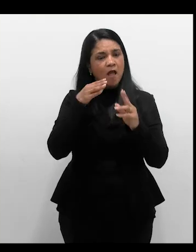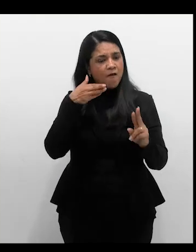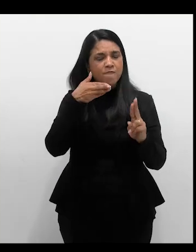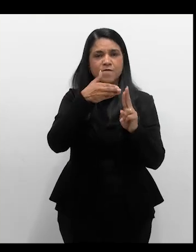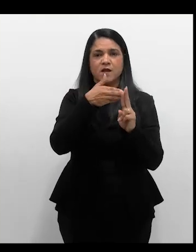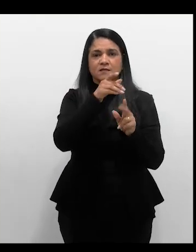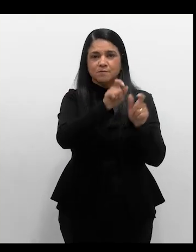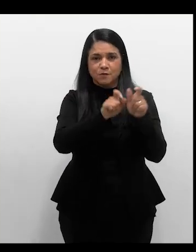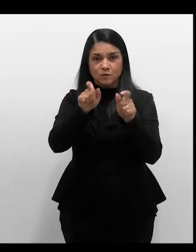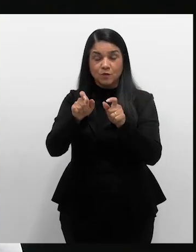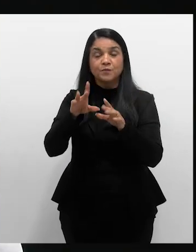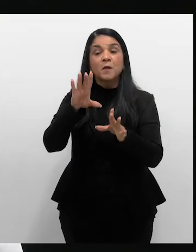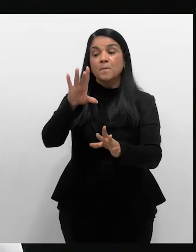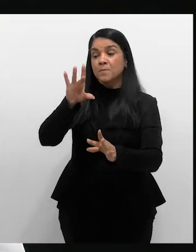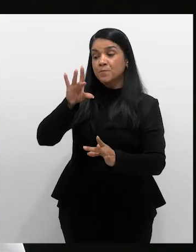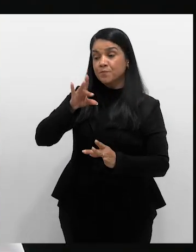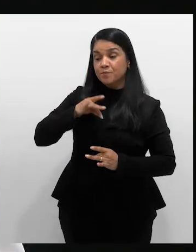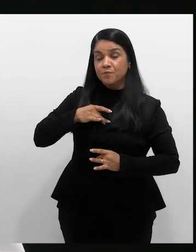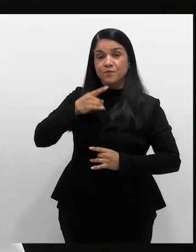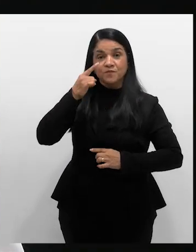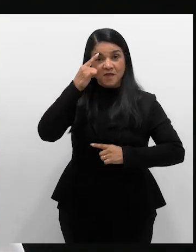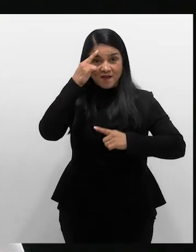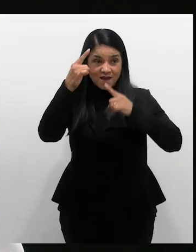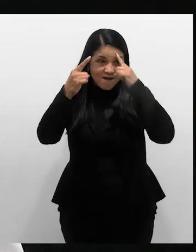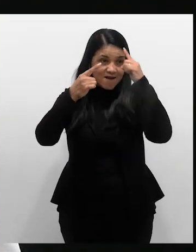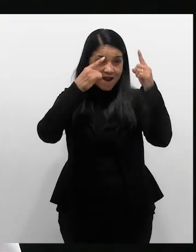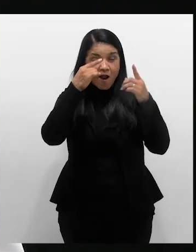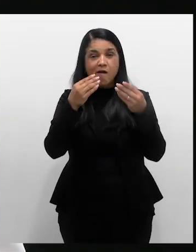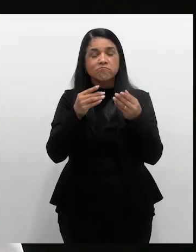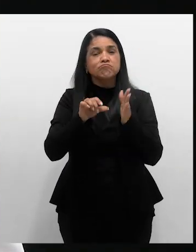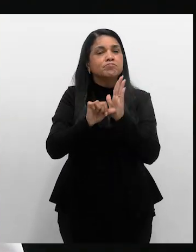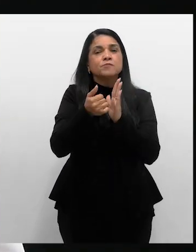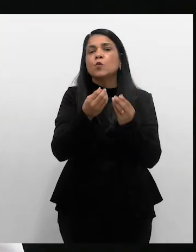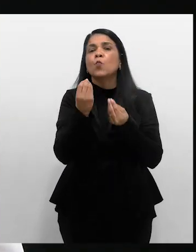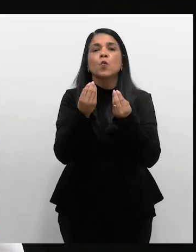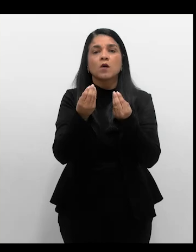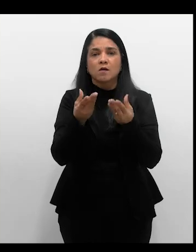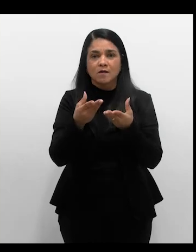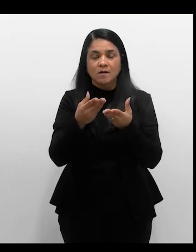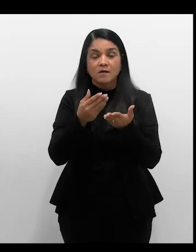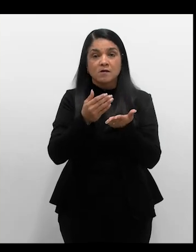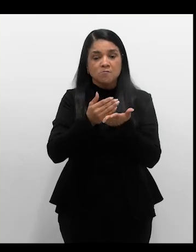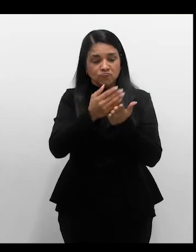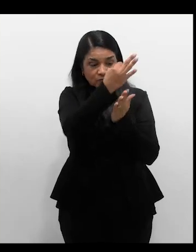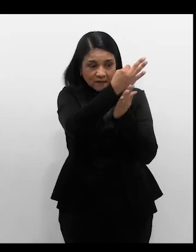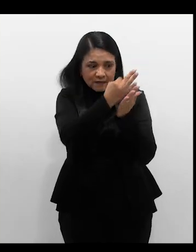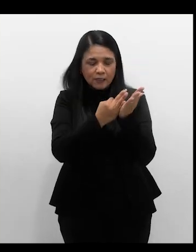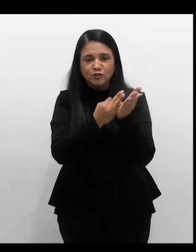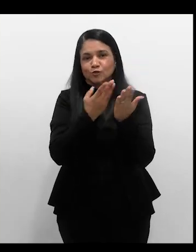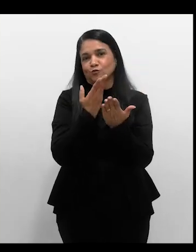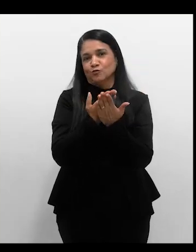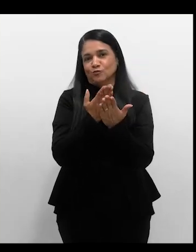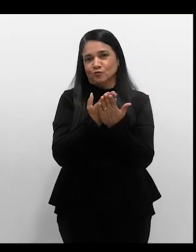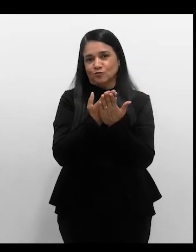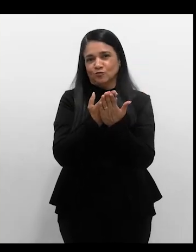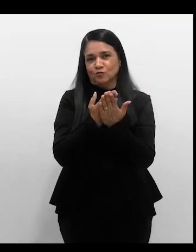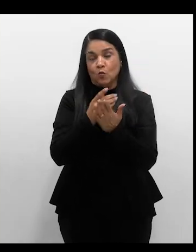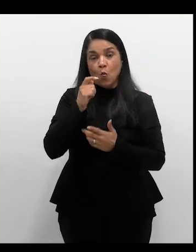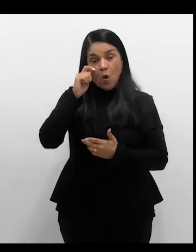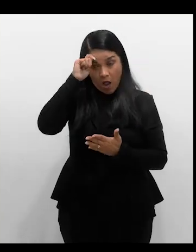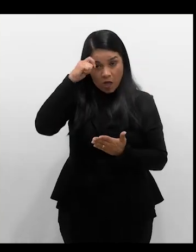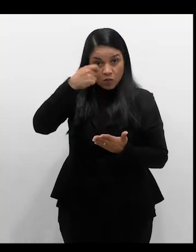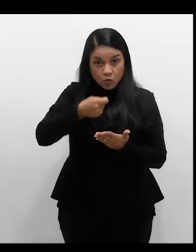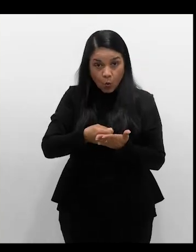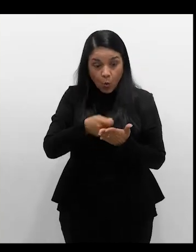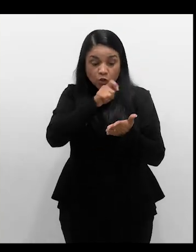referências. Personagem para você criar, qual é o primeiro caminho? Sempre o meu caminho é o do texto. O que o